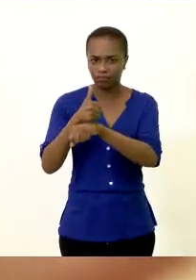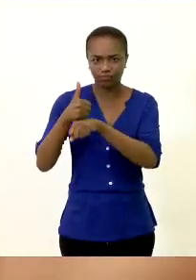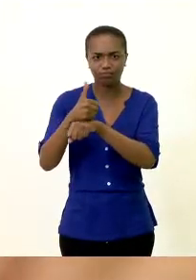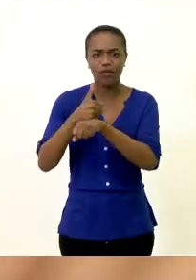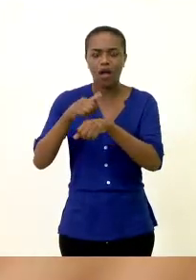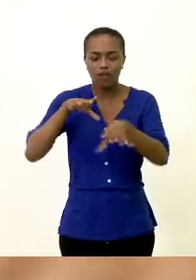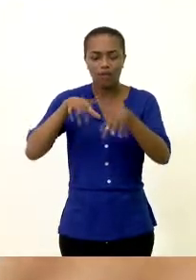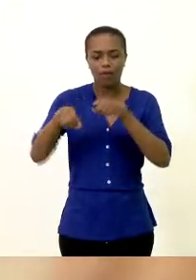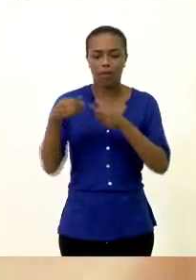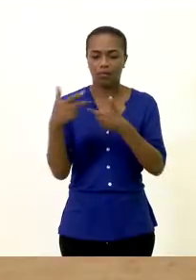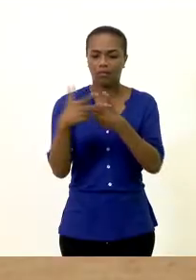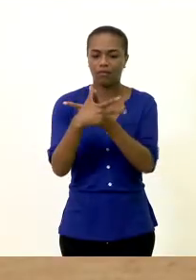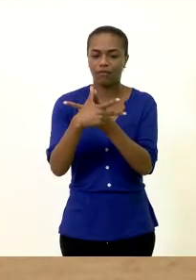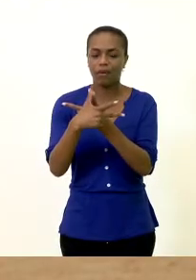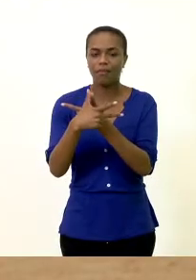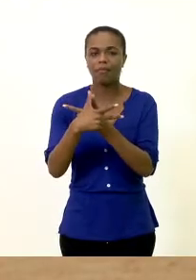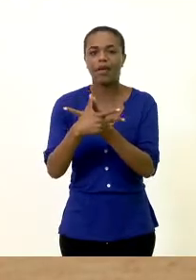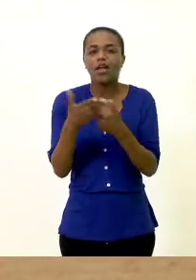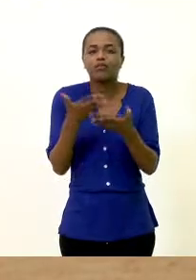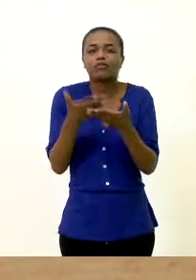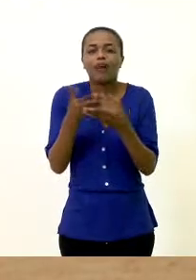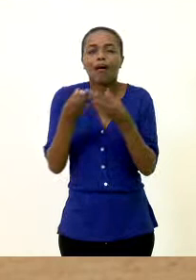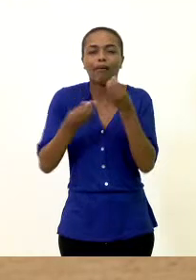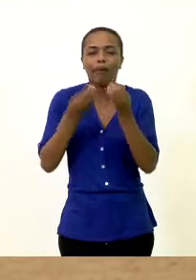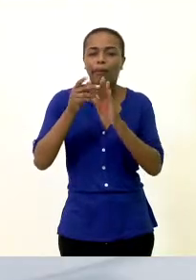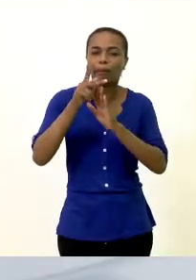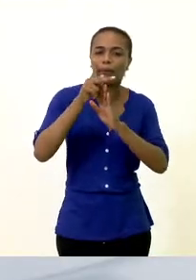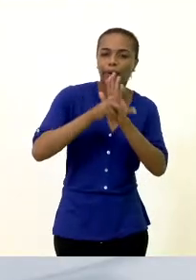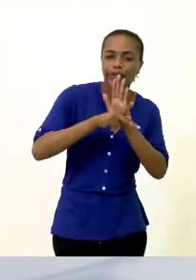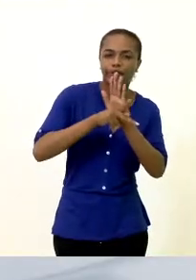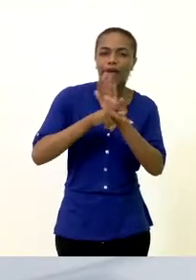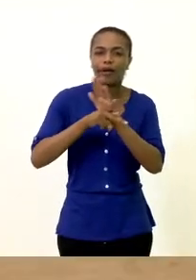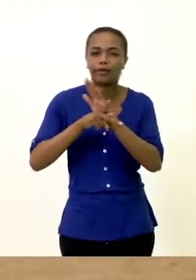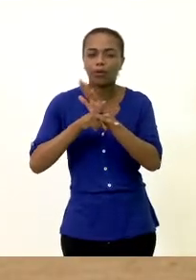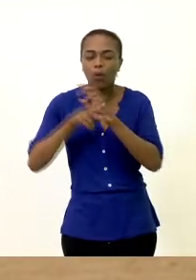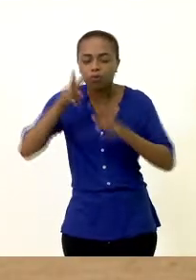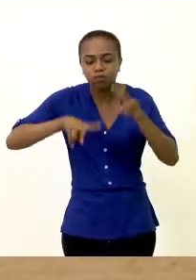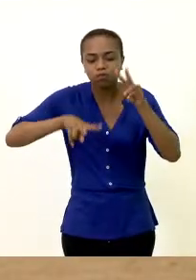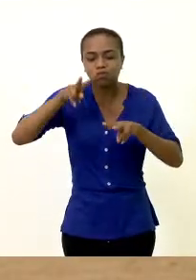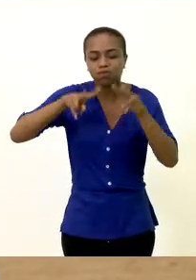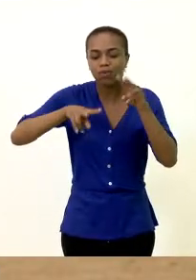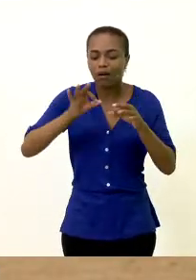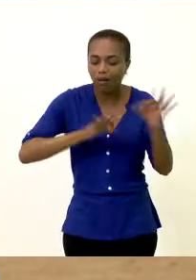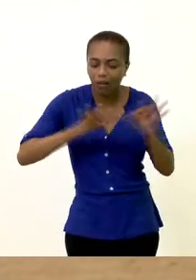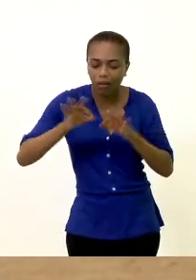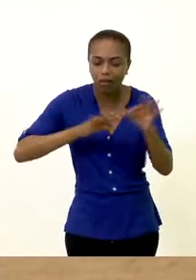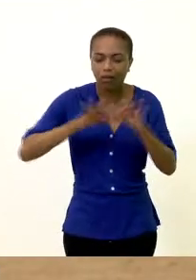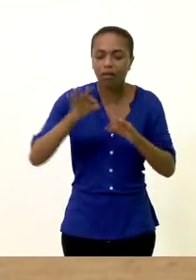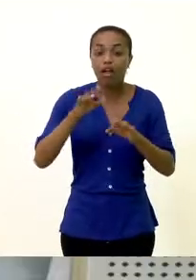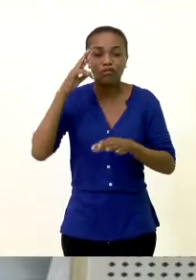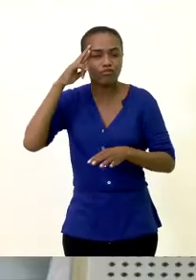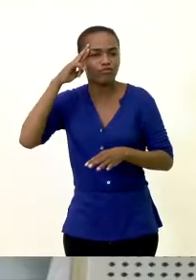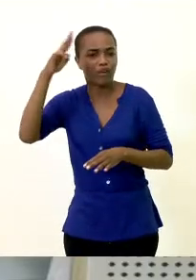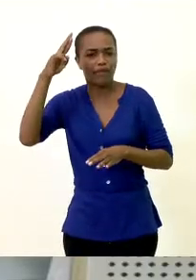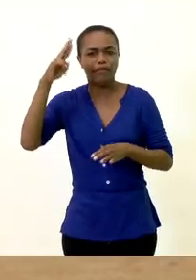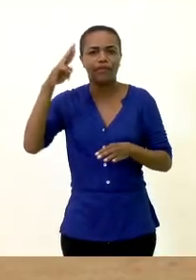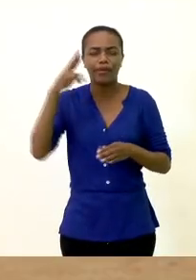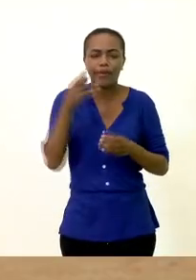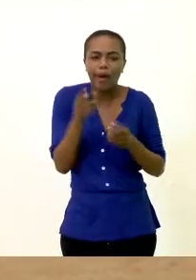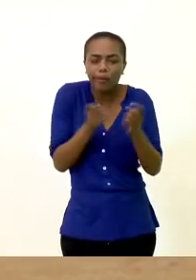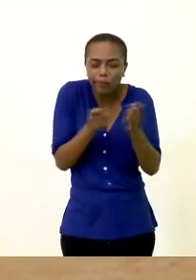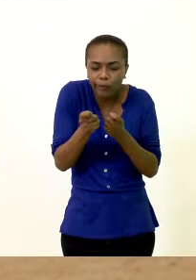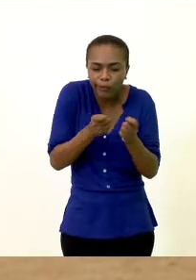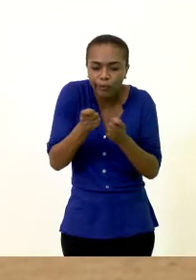UFV é preparado para atuar com projeto, consultoria, planejamento, coordenação, operação